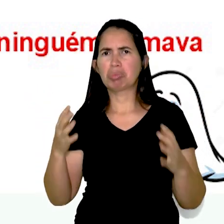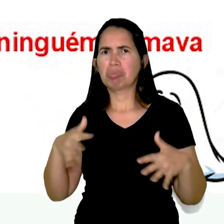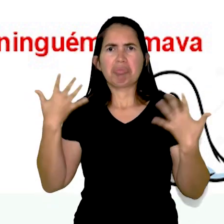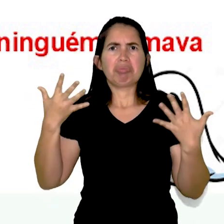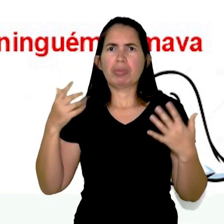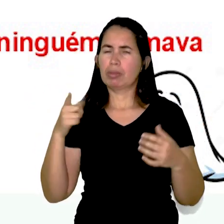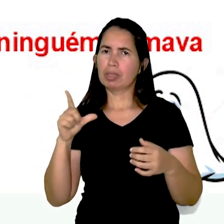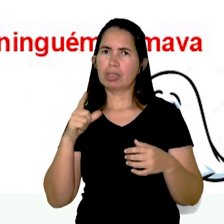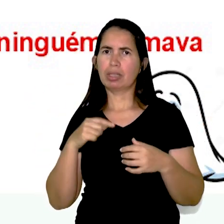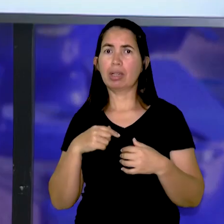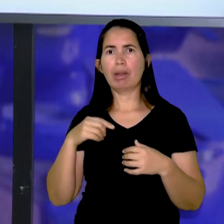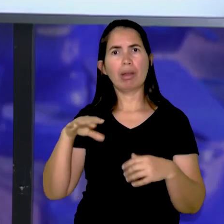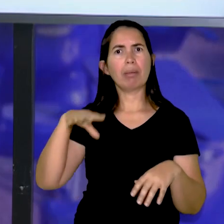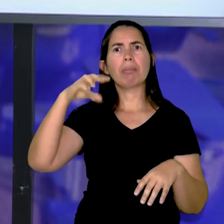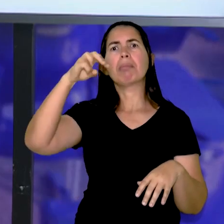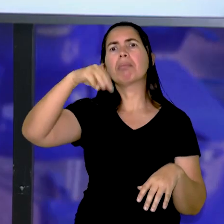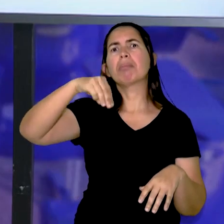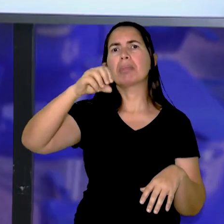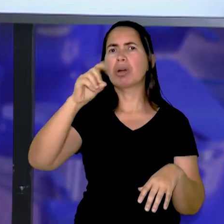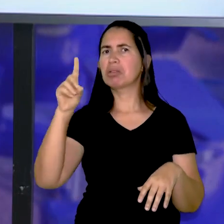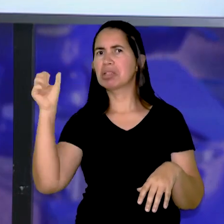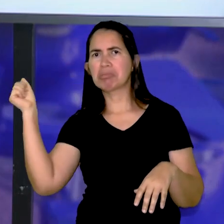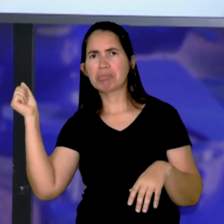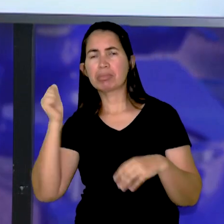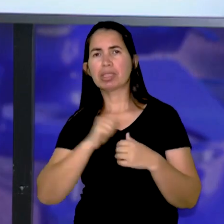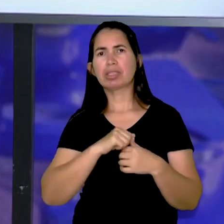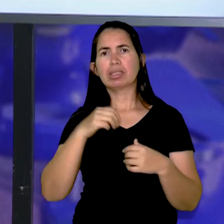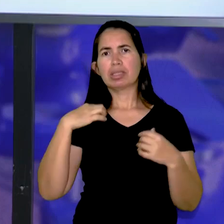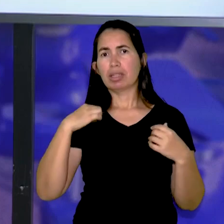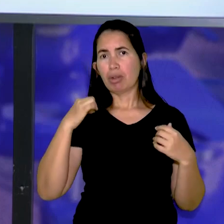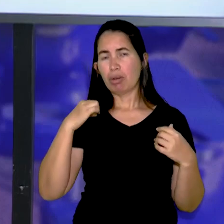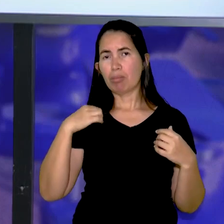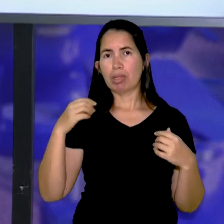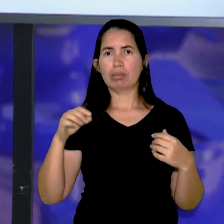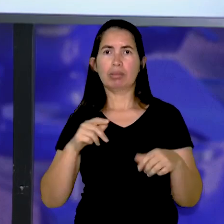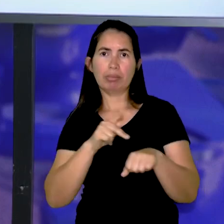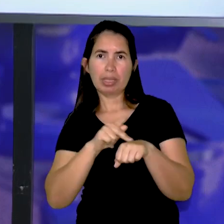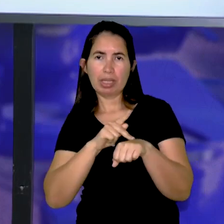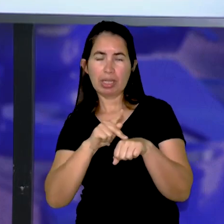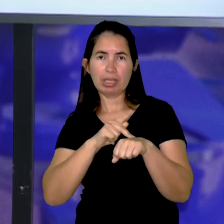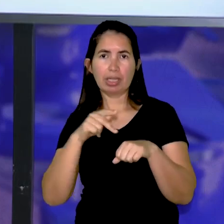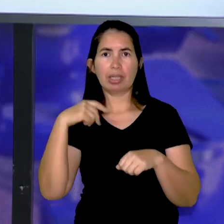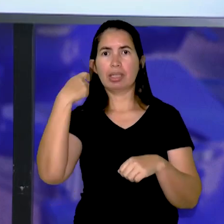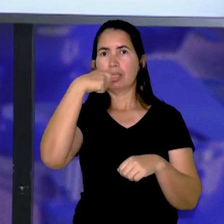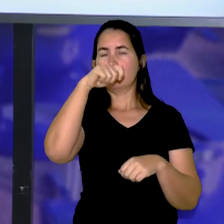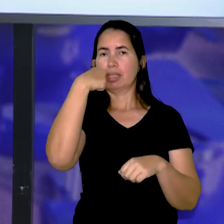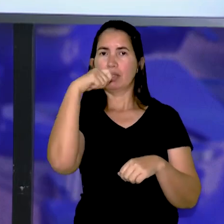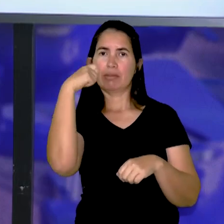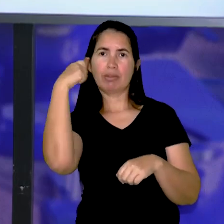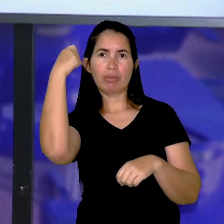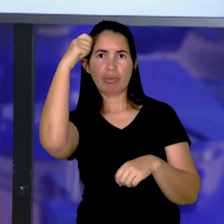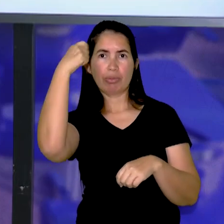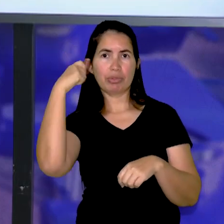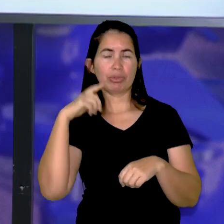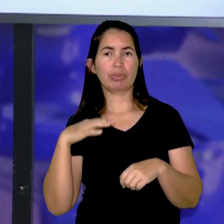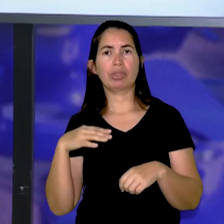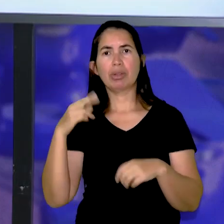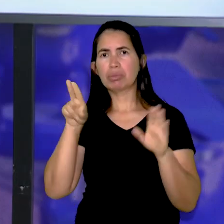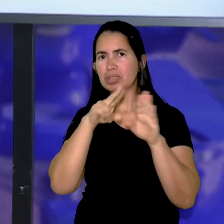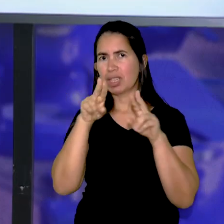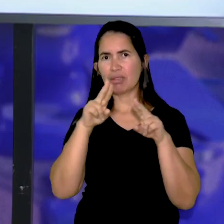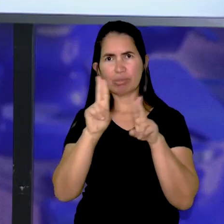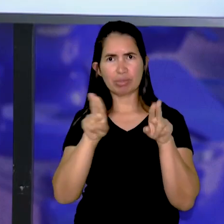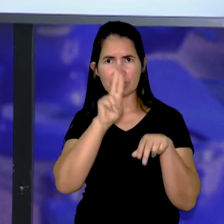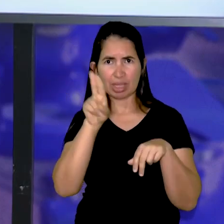havia virado moda. Lá no texto diz que as pessoas se vestiam de roupa preta, pintavam a cara, usavam coisas